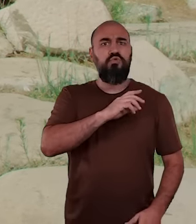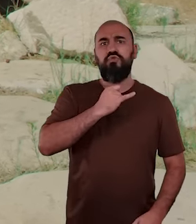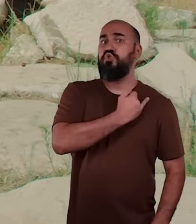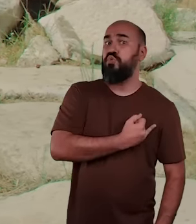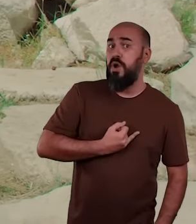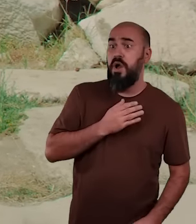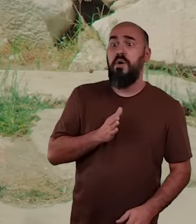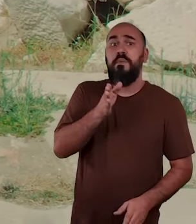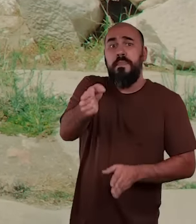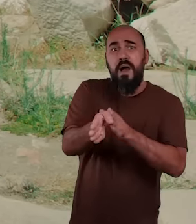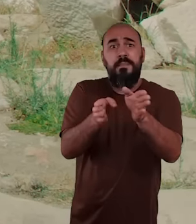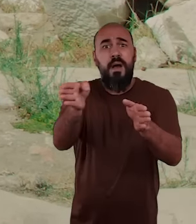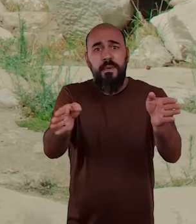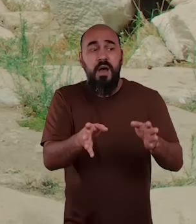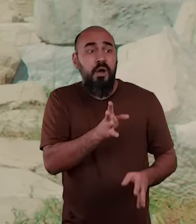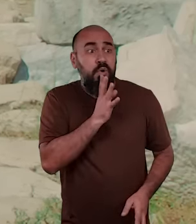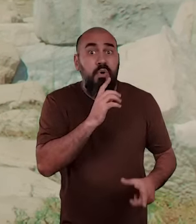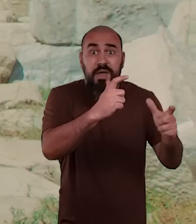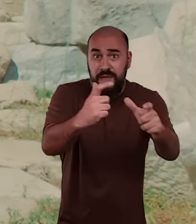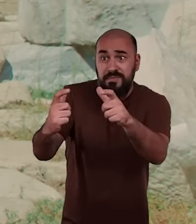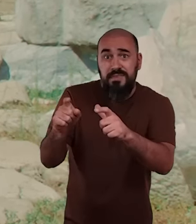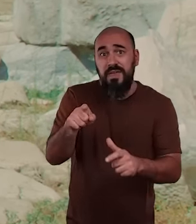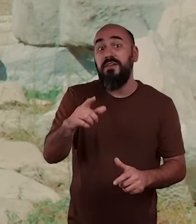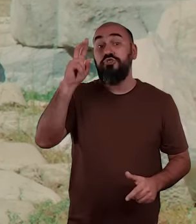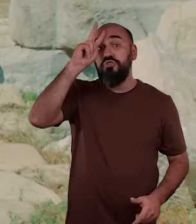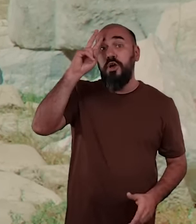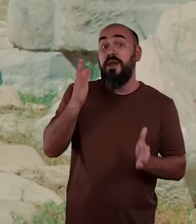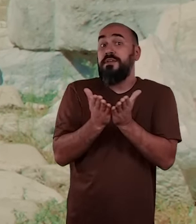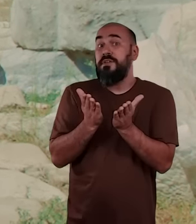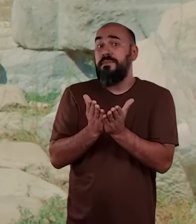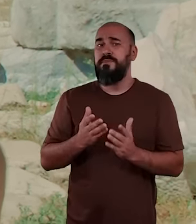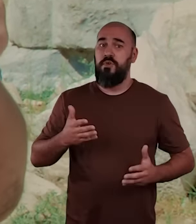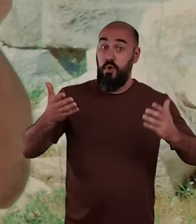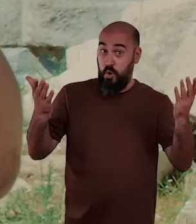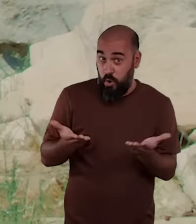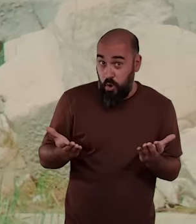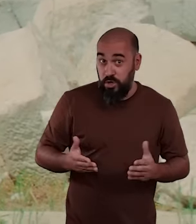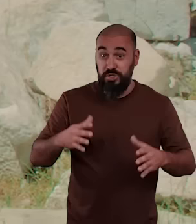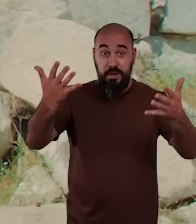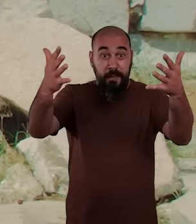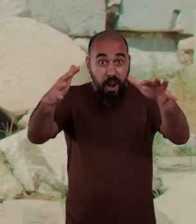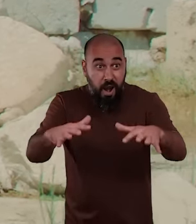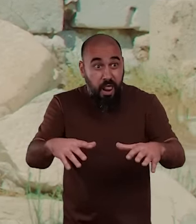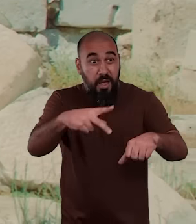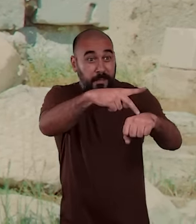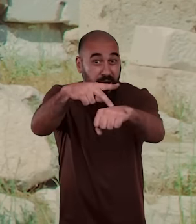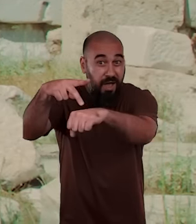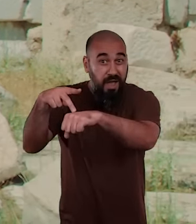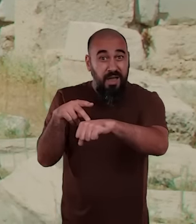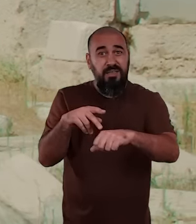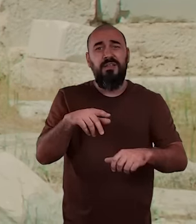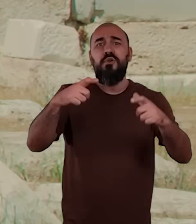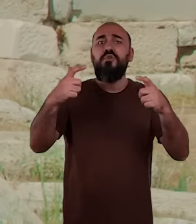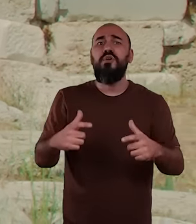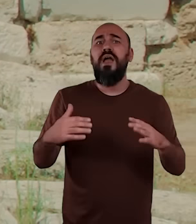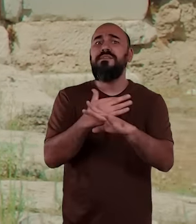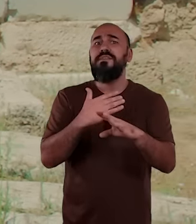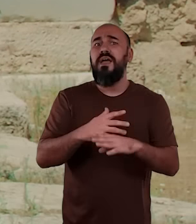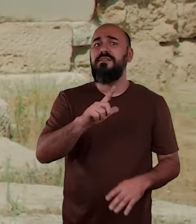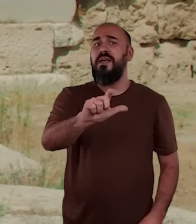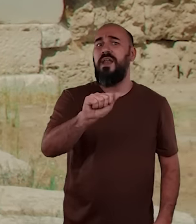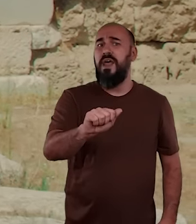Paulo, conhecendo a história do cristianismo. E hoje eu trouxe vocês até as ruínas de Laodiceia, aquela famosa